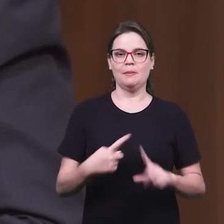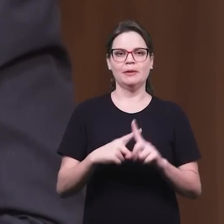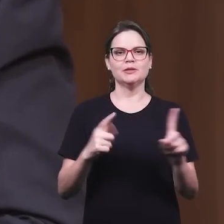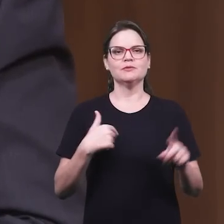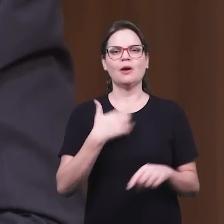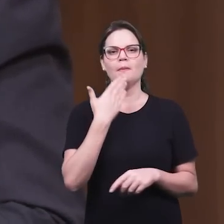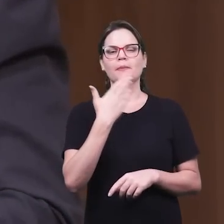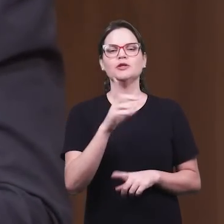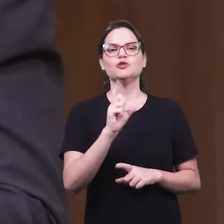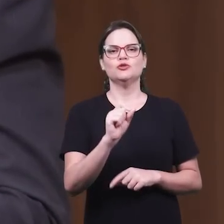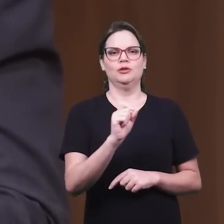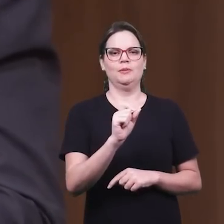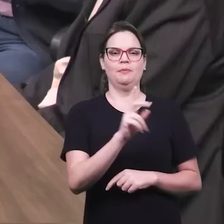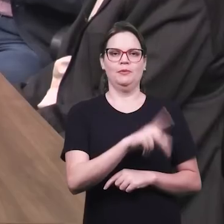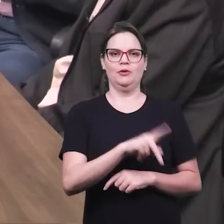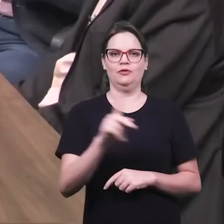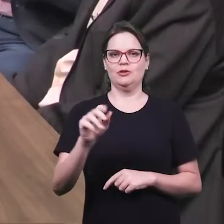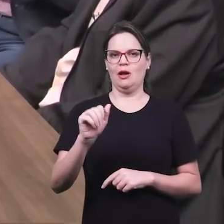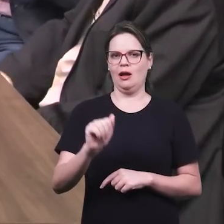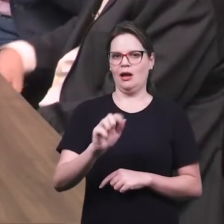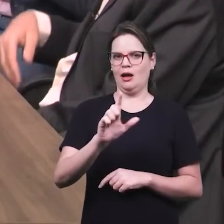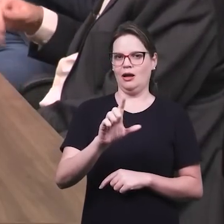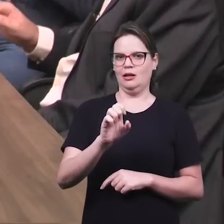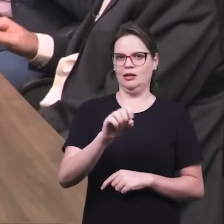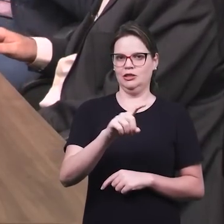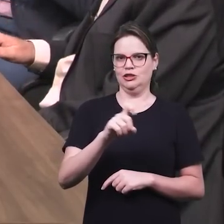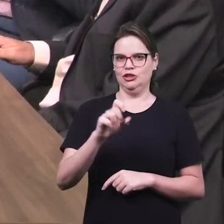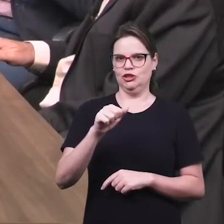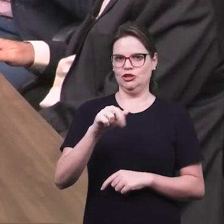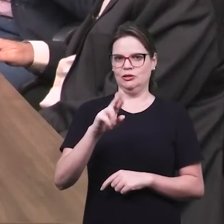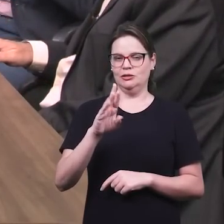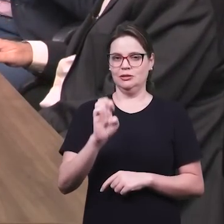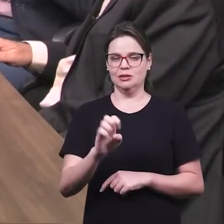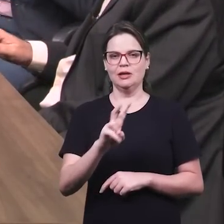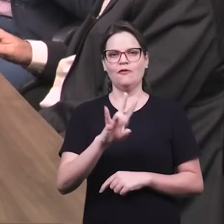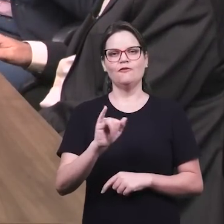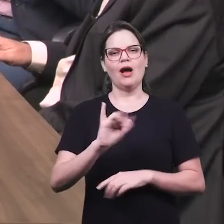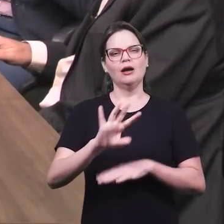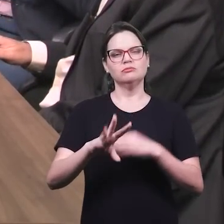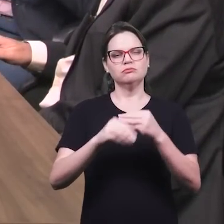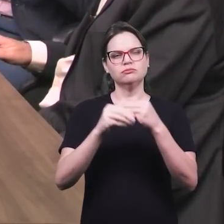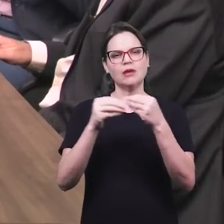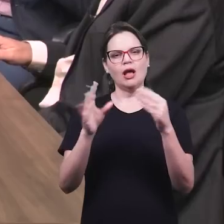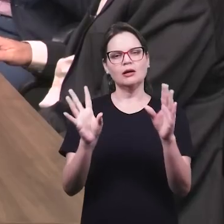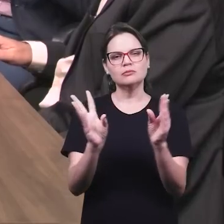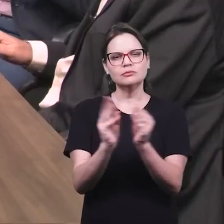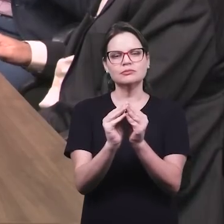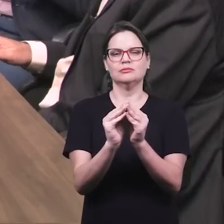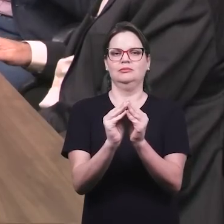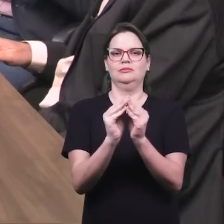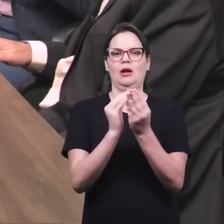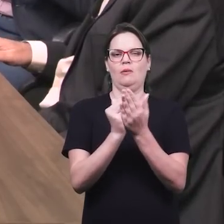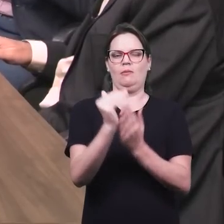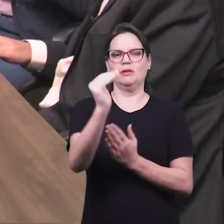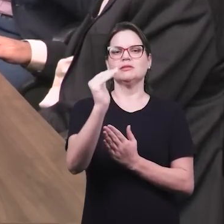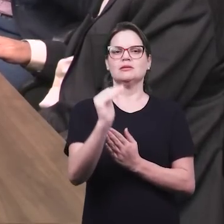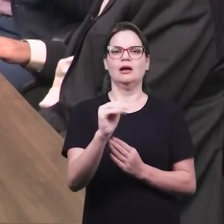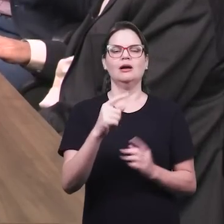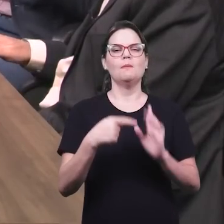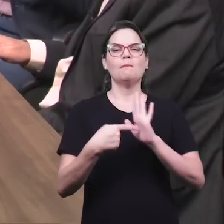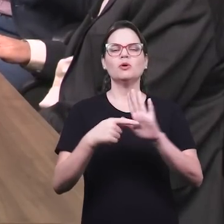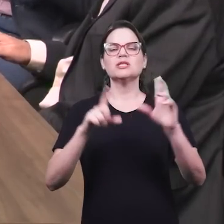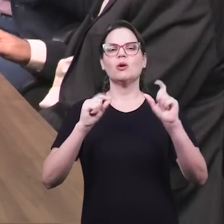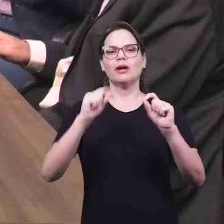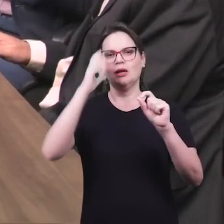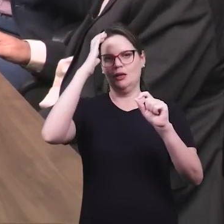o professor Alexandre faça uma introdução a respeito disso, mas no sentido do órgão que é o cérebro humano, um órgão tão